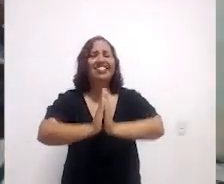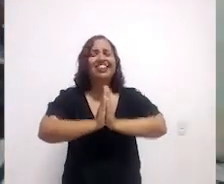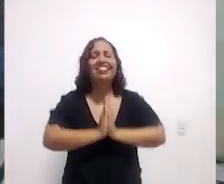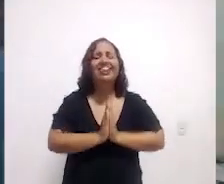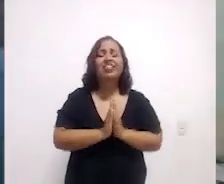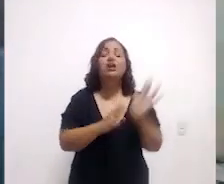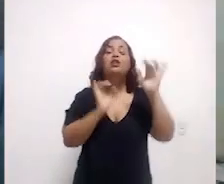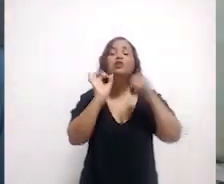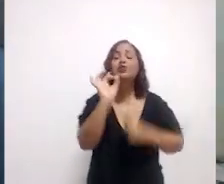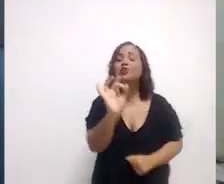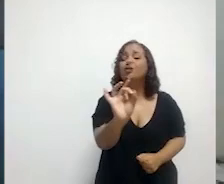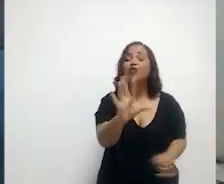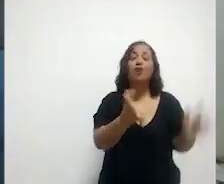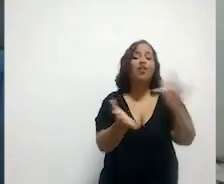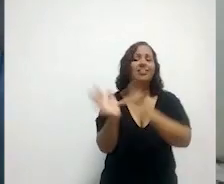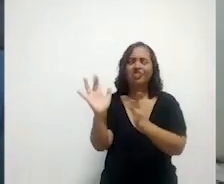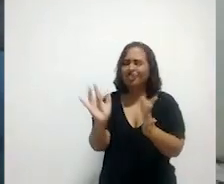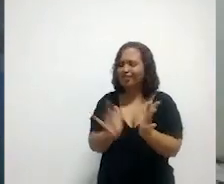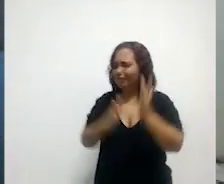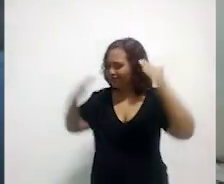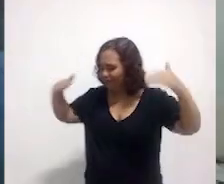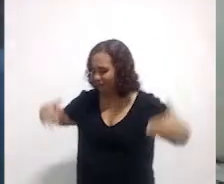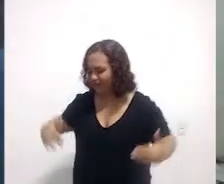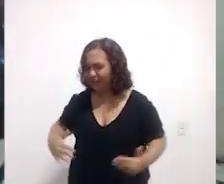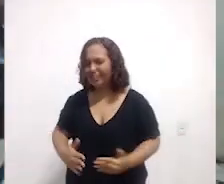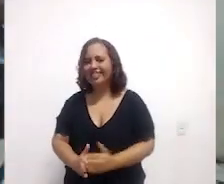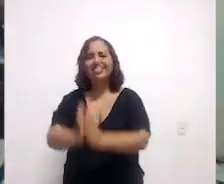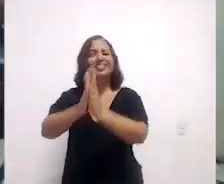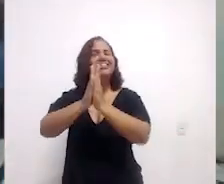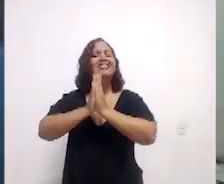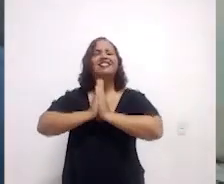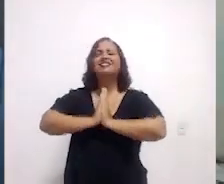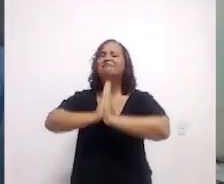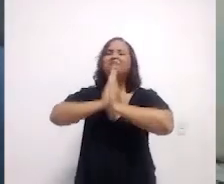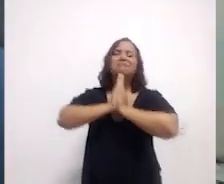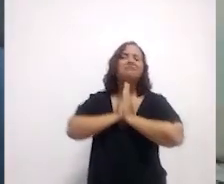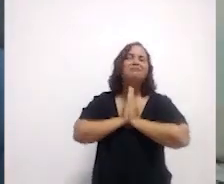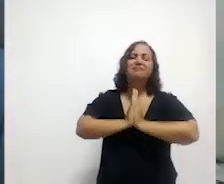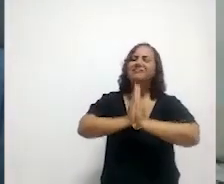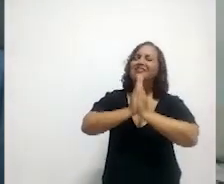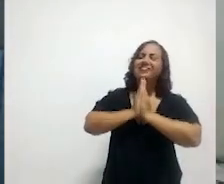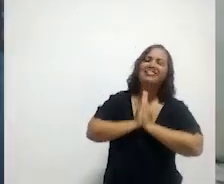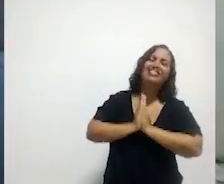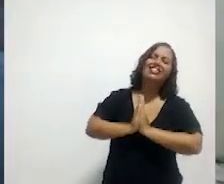adorarei somente a ti, Jesus.